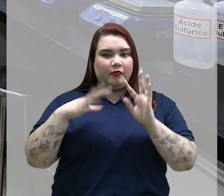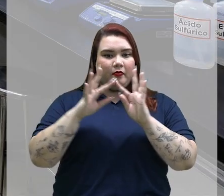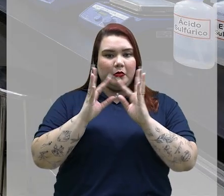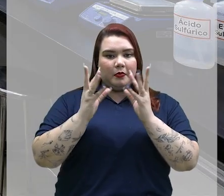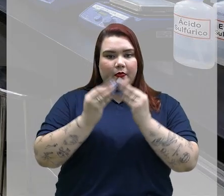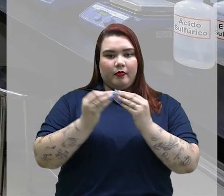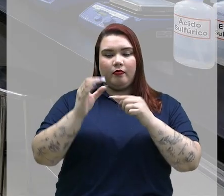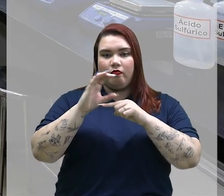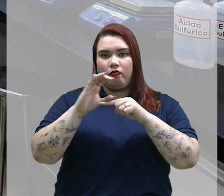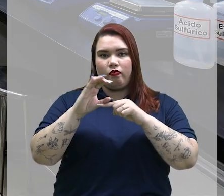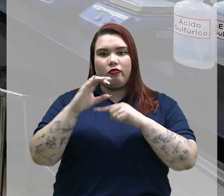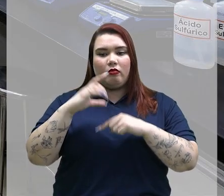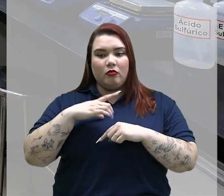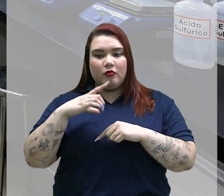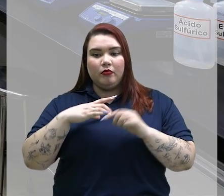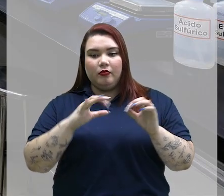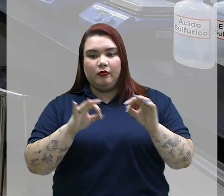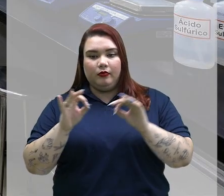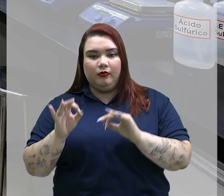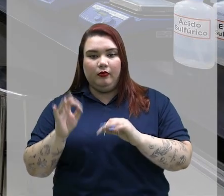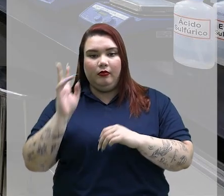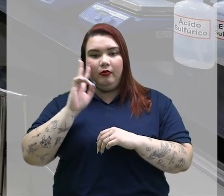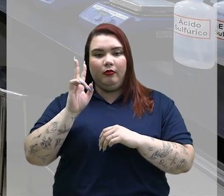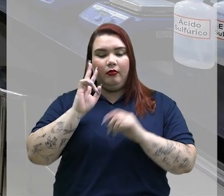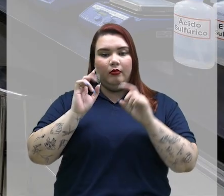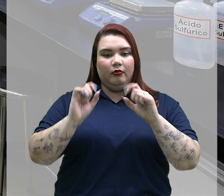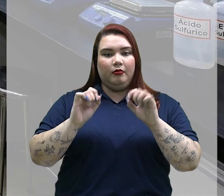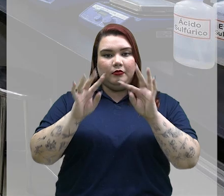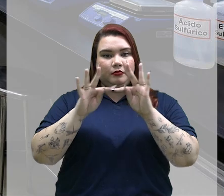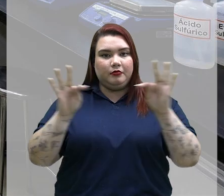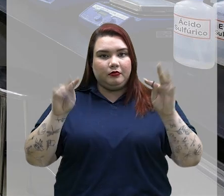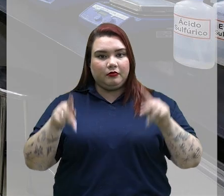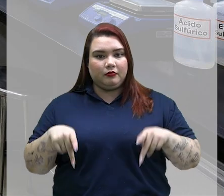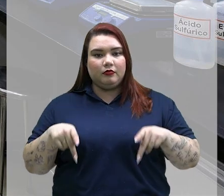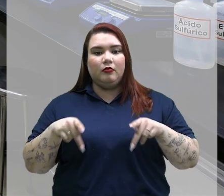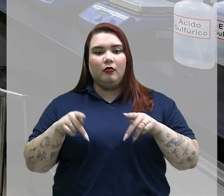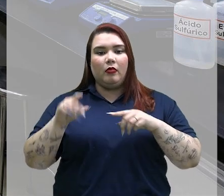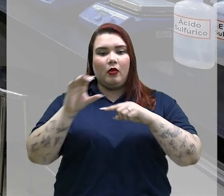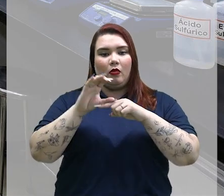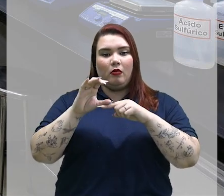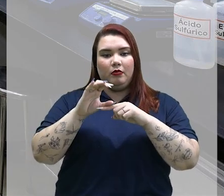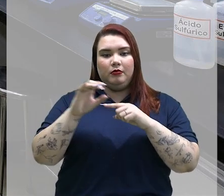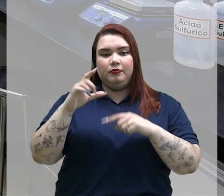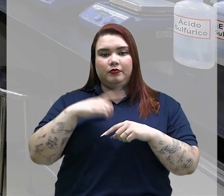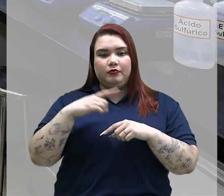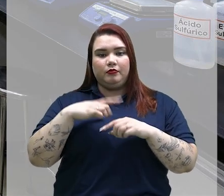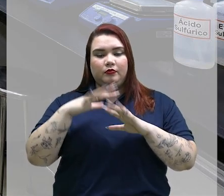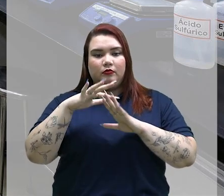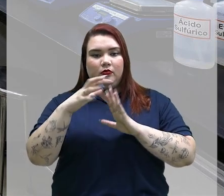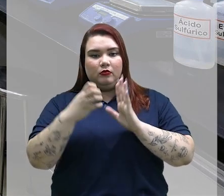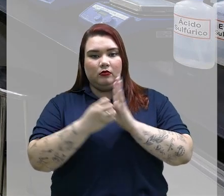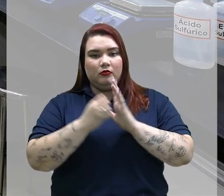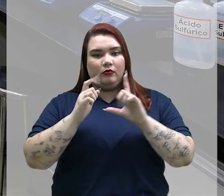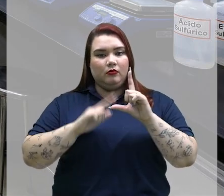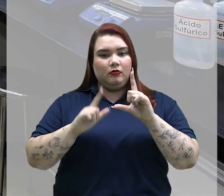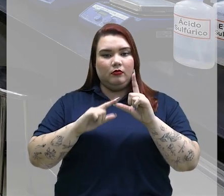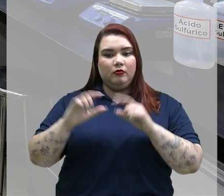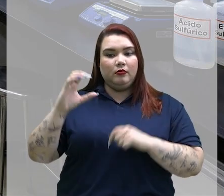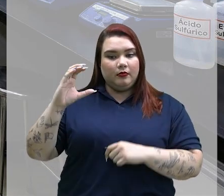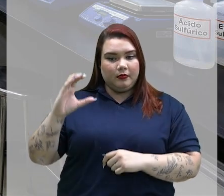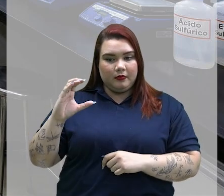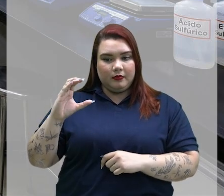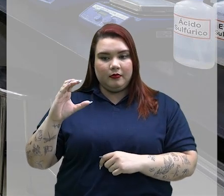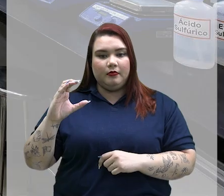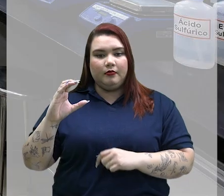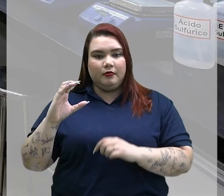o carbono possui. Lembrando que lá na tabela periódica, o carbono tem como símbolo a letra C,